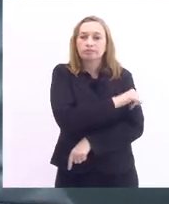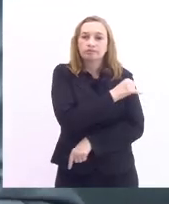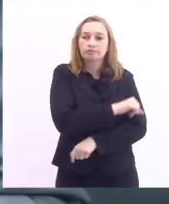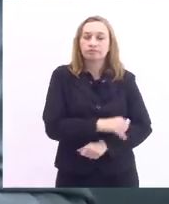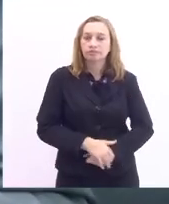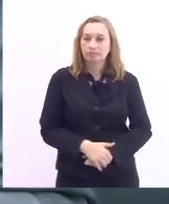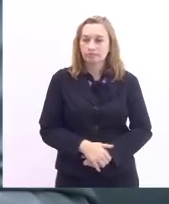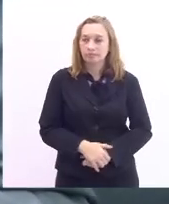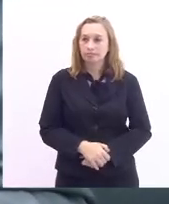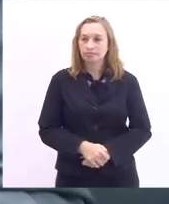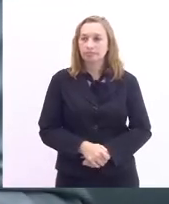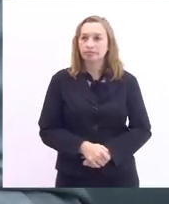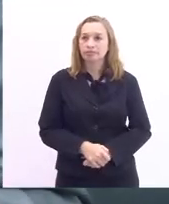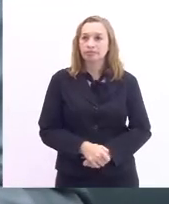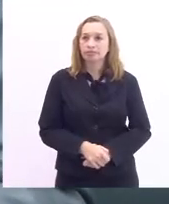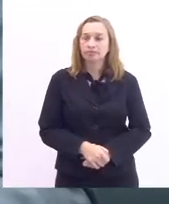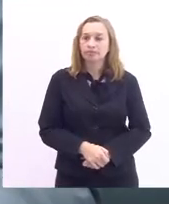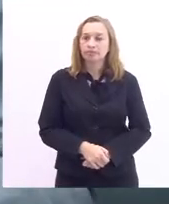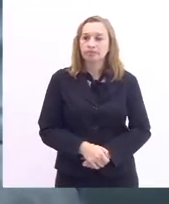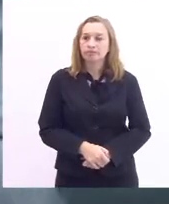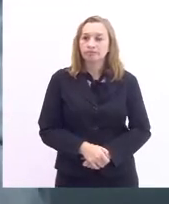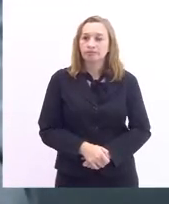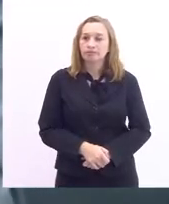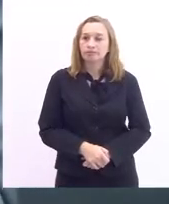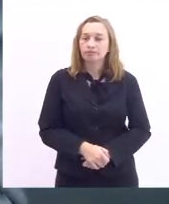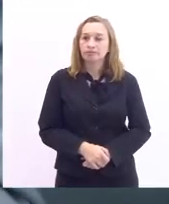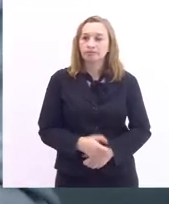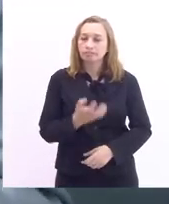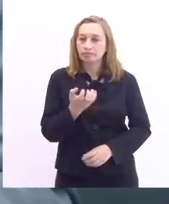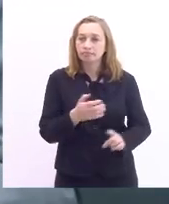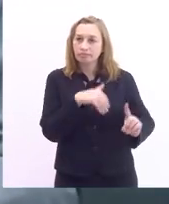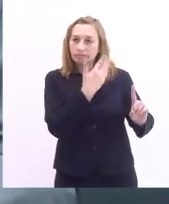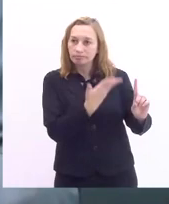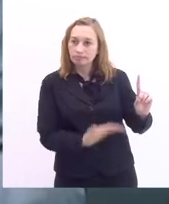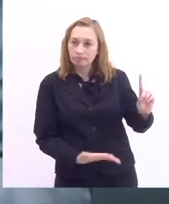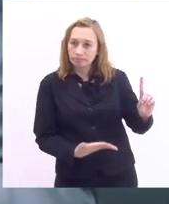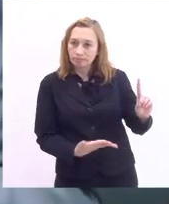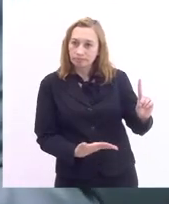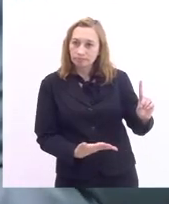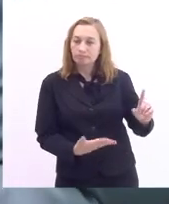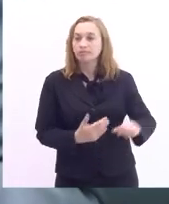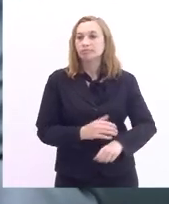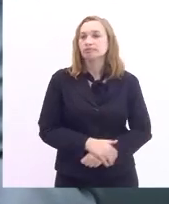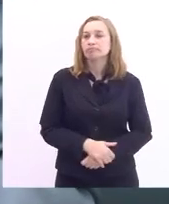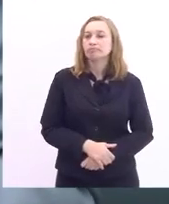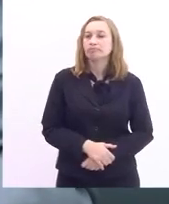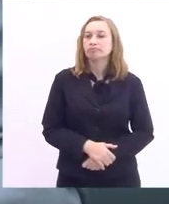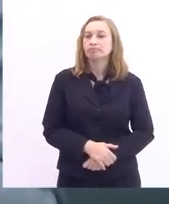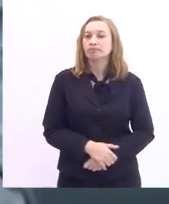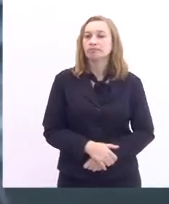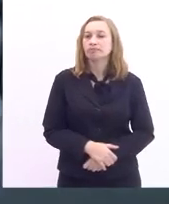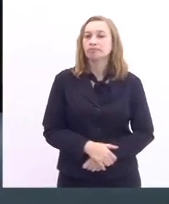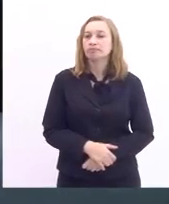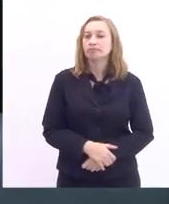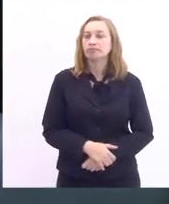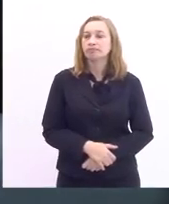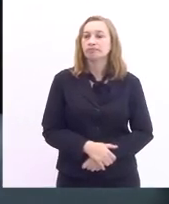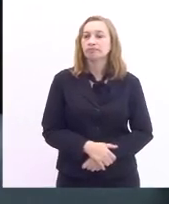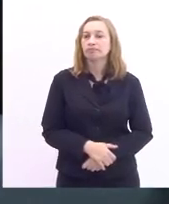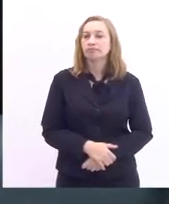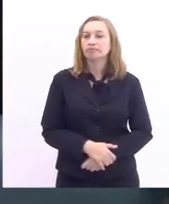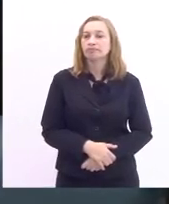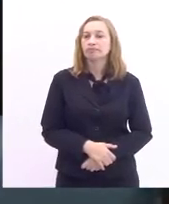Janeiro on e eu quero prestar homenagens a essas homenagens Eu quero construir